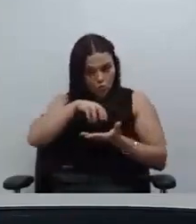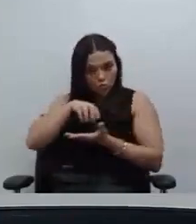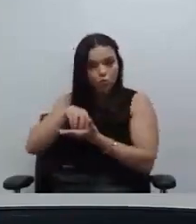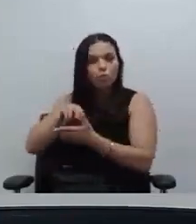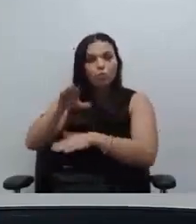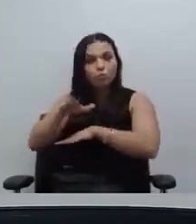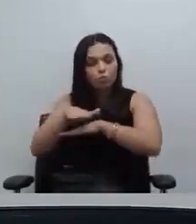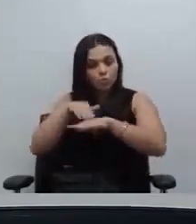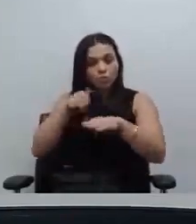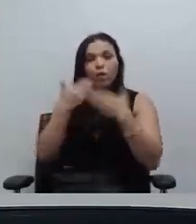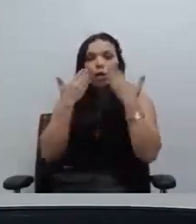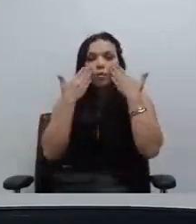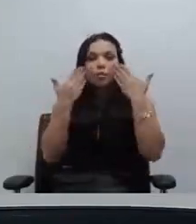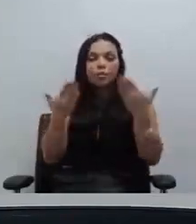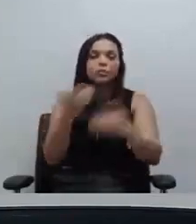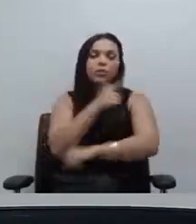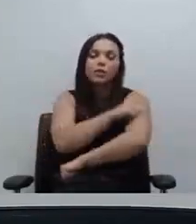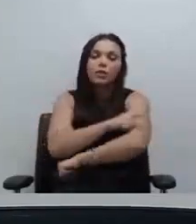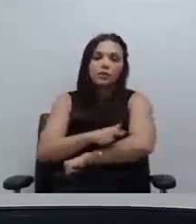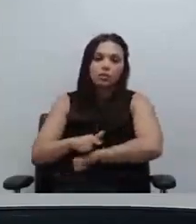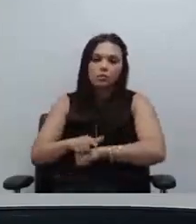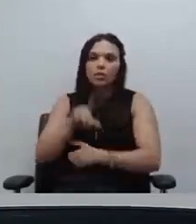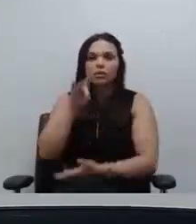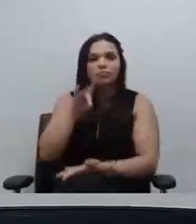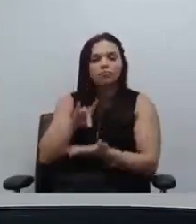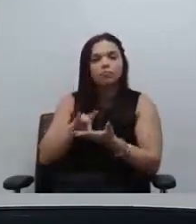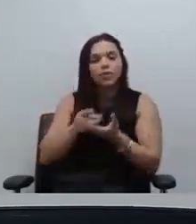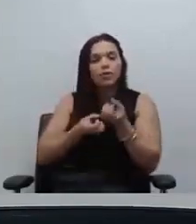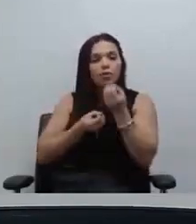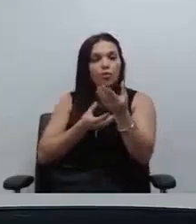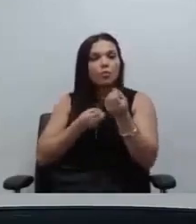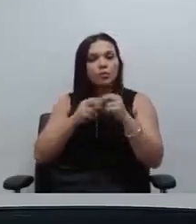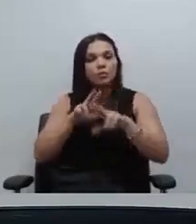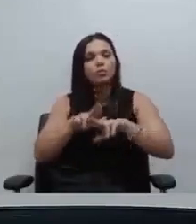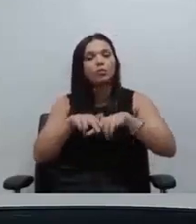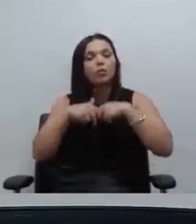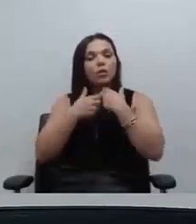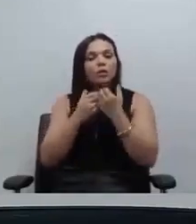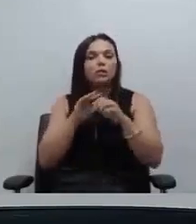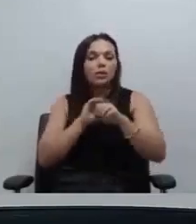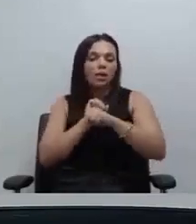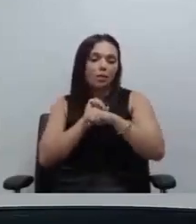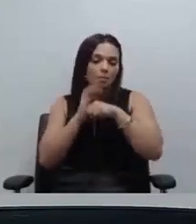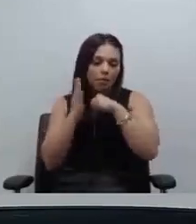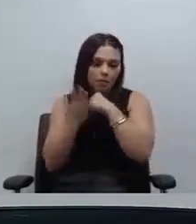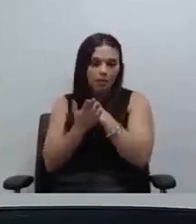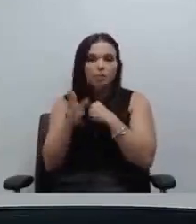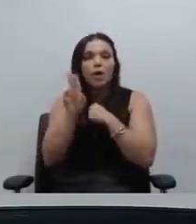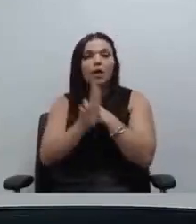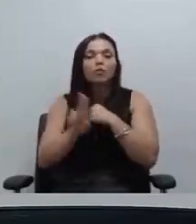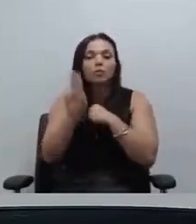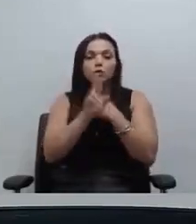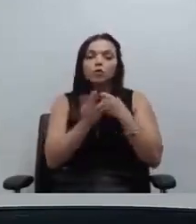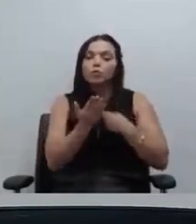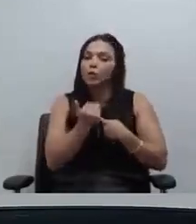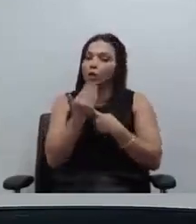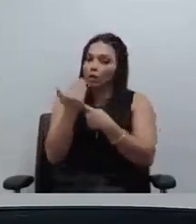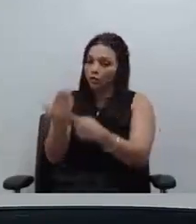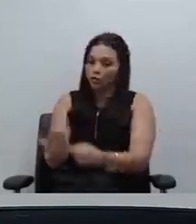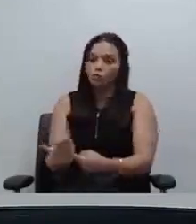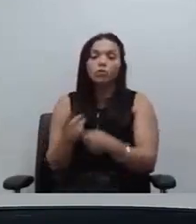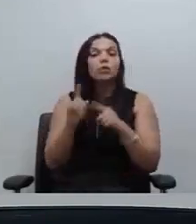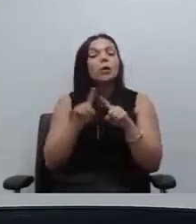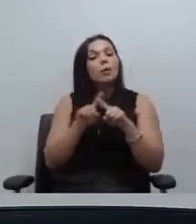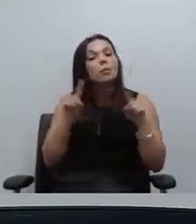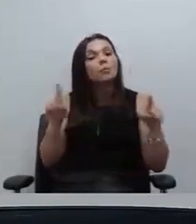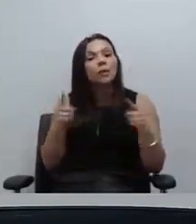uma transparência de informações, até tecnológica, em razão da pandemia e impossibilidade de um contato mais próximo, mas entre